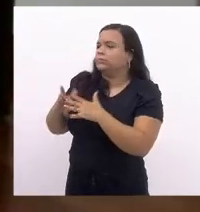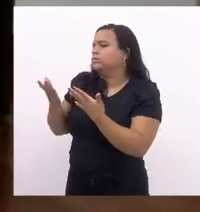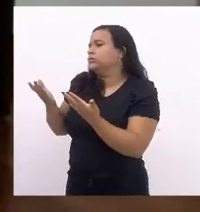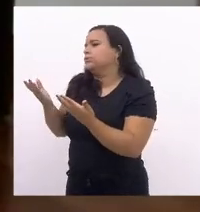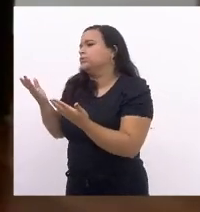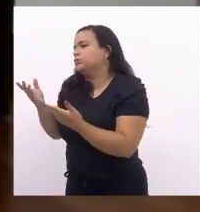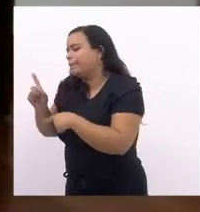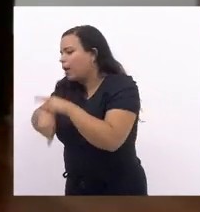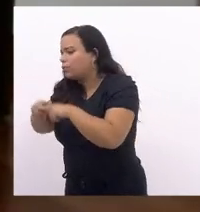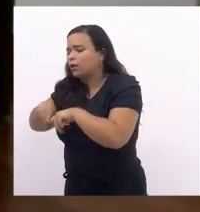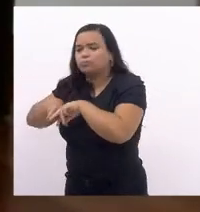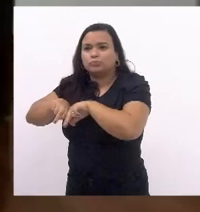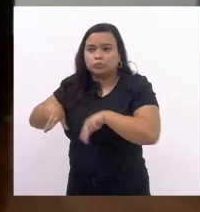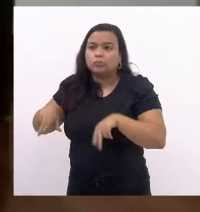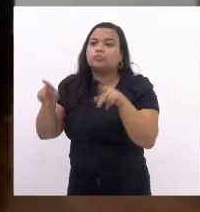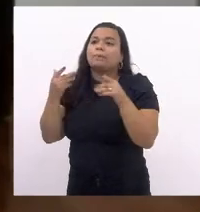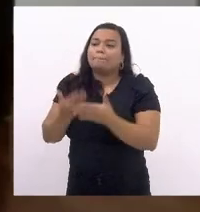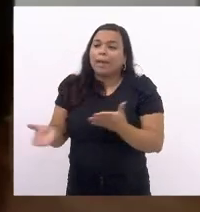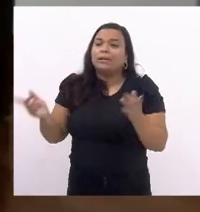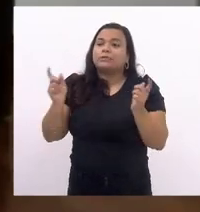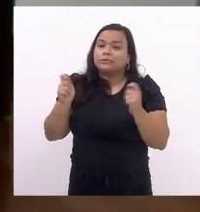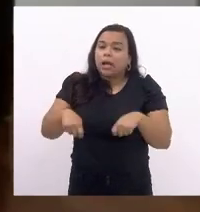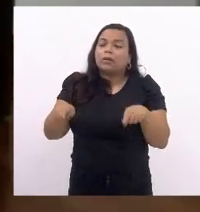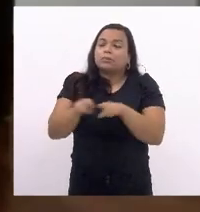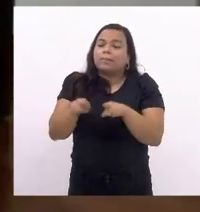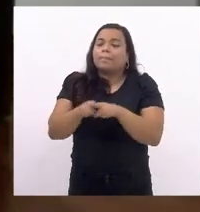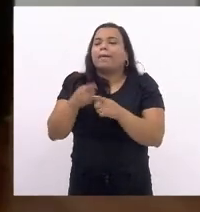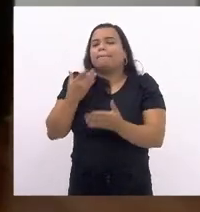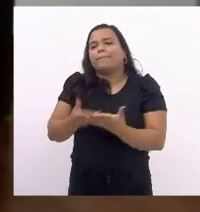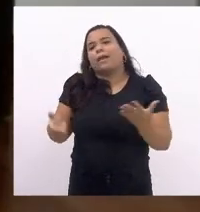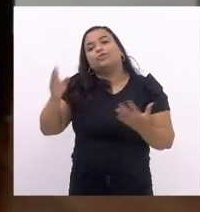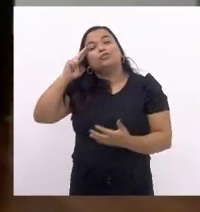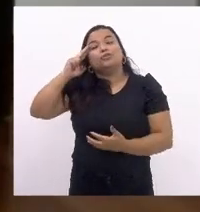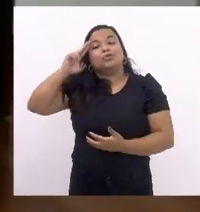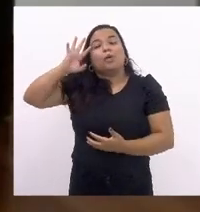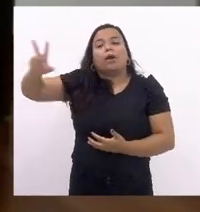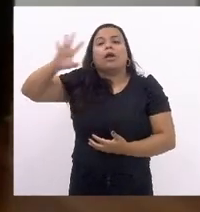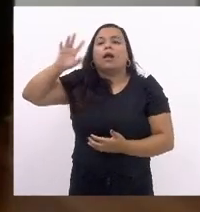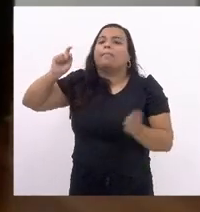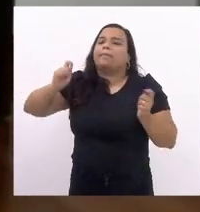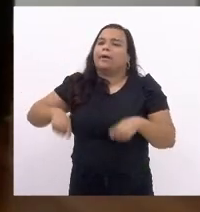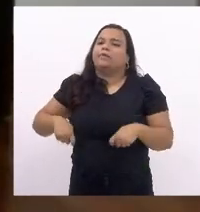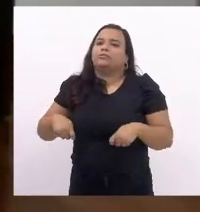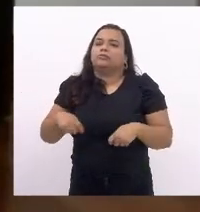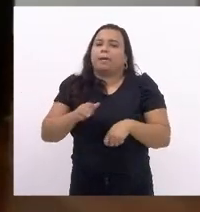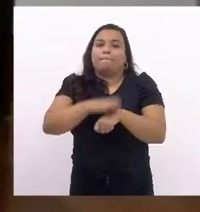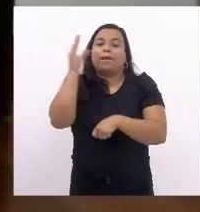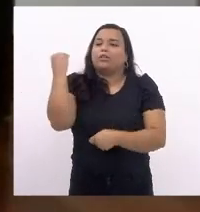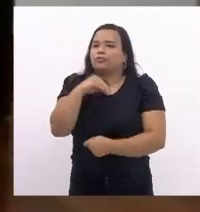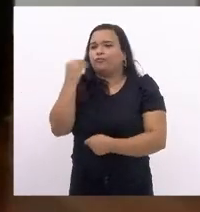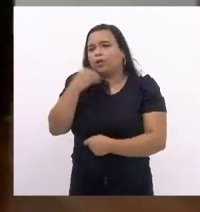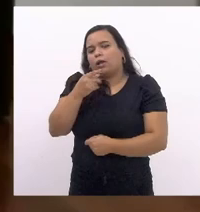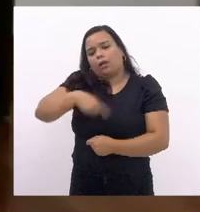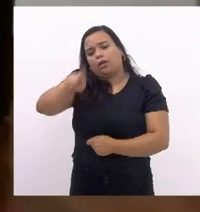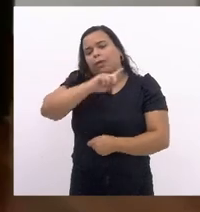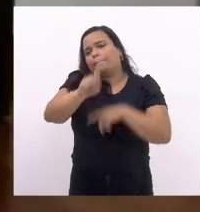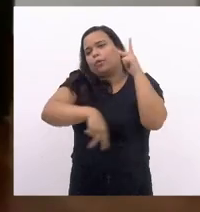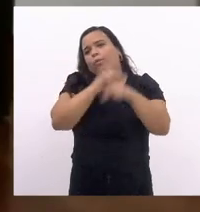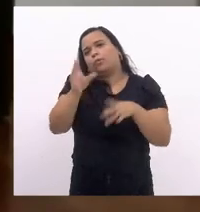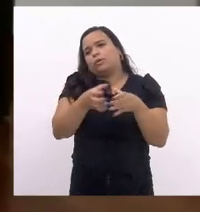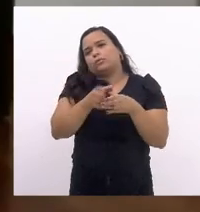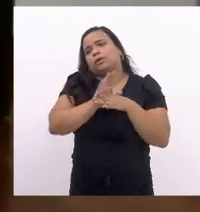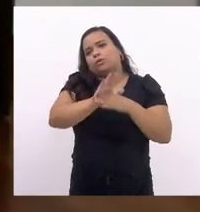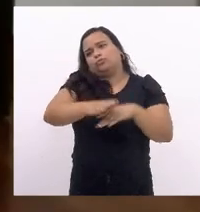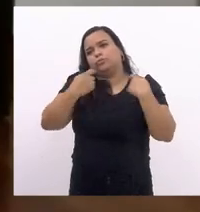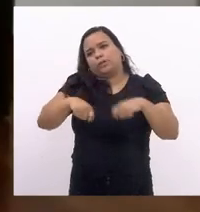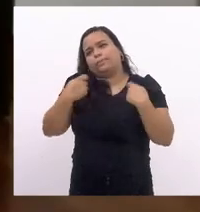de sonhar e esperançar o futuro. Então, é essa população mais vulnerabilizada que tem que ser diretamente ajudada e impactada com os